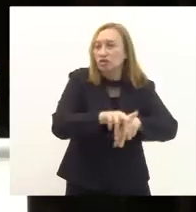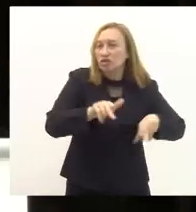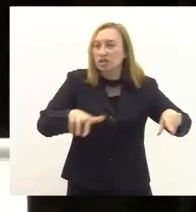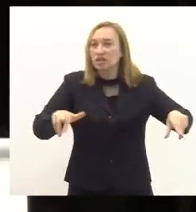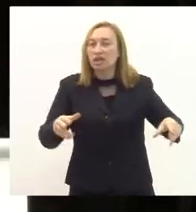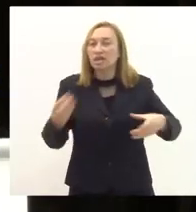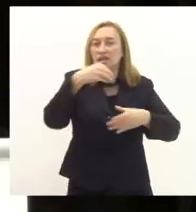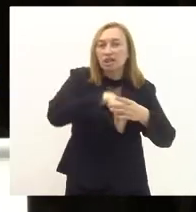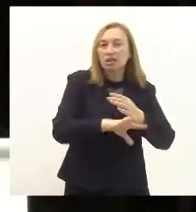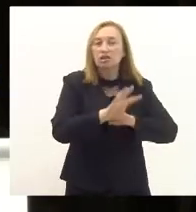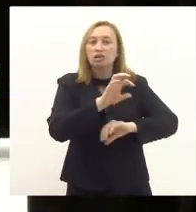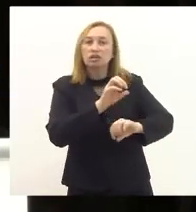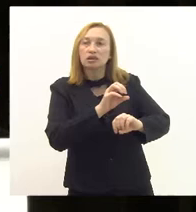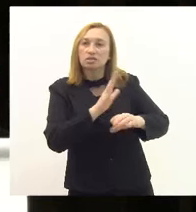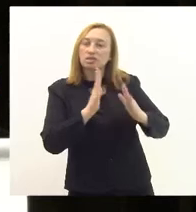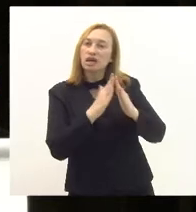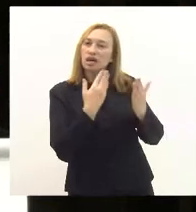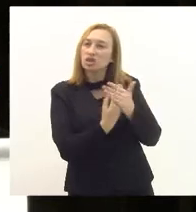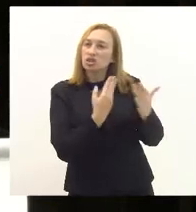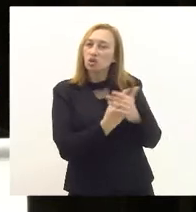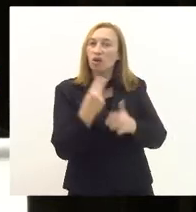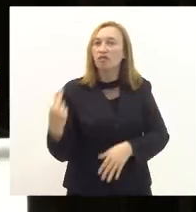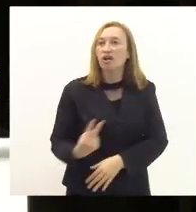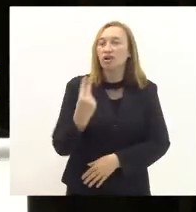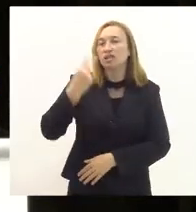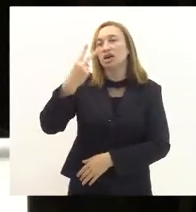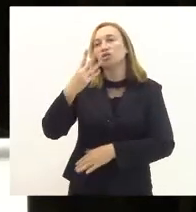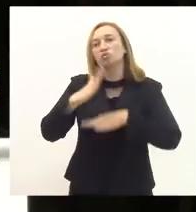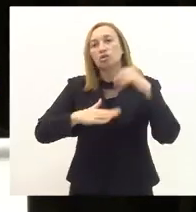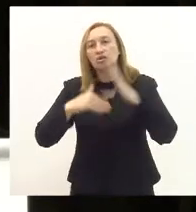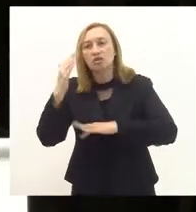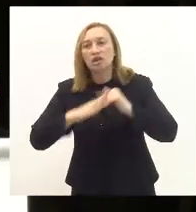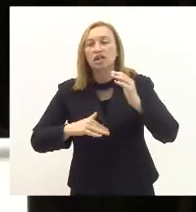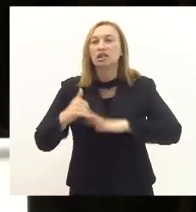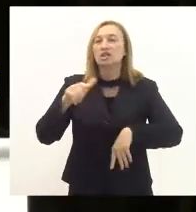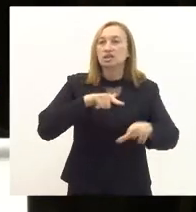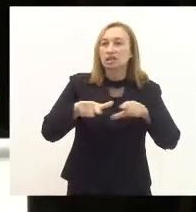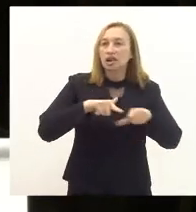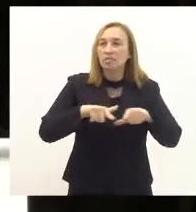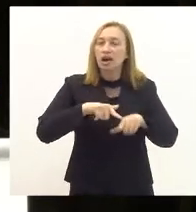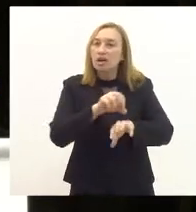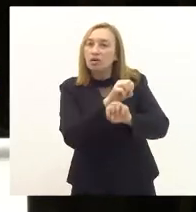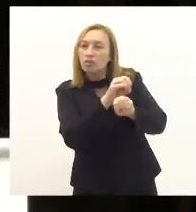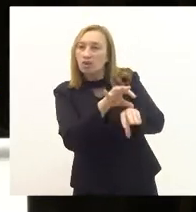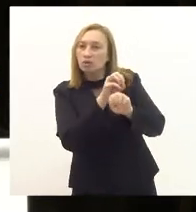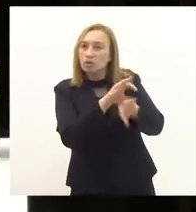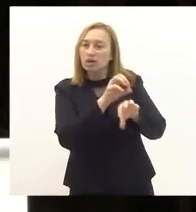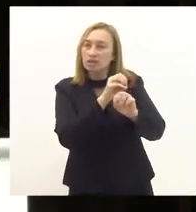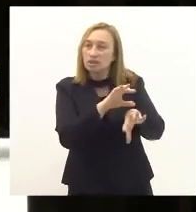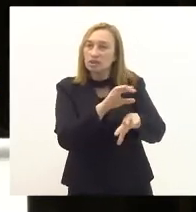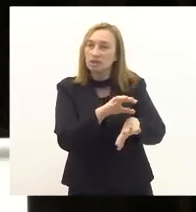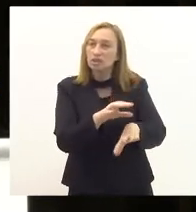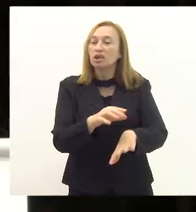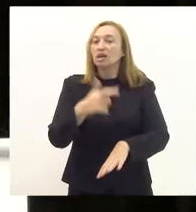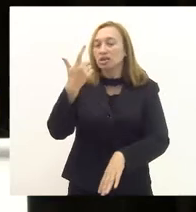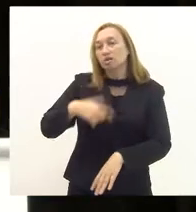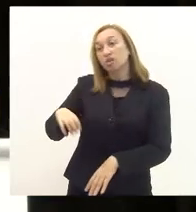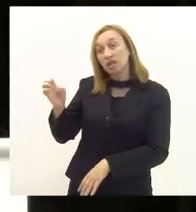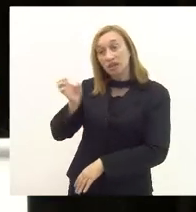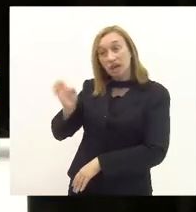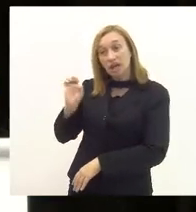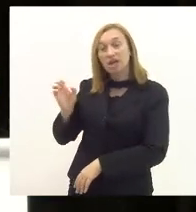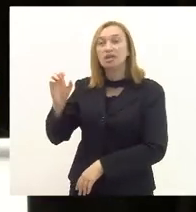sexual nas escolas, precisamos valorizar os profissionais que trabalham com educação, que são gays assumidos,